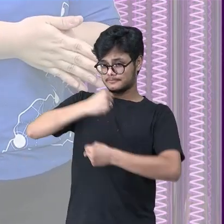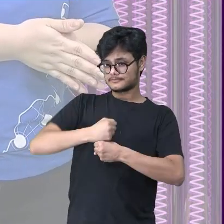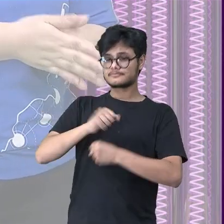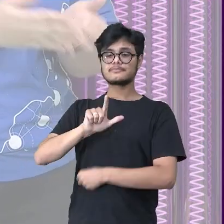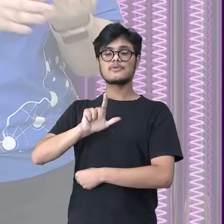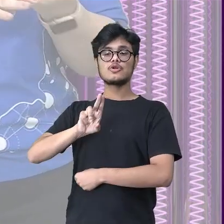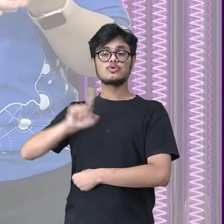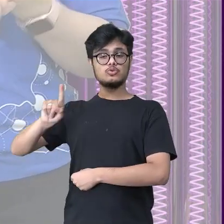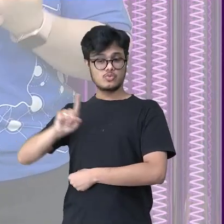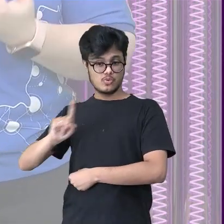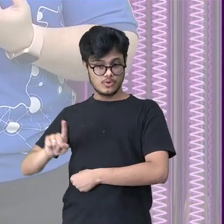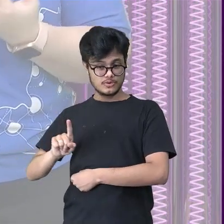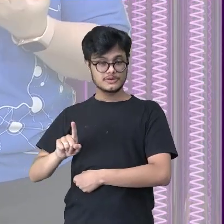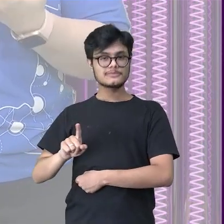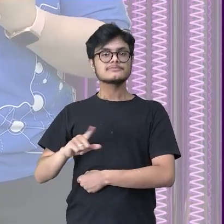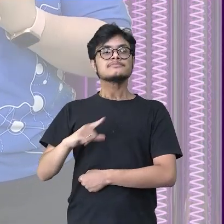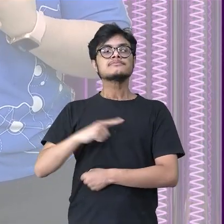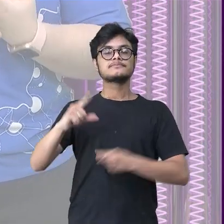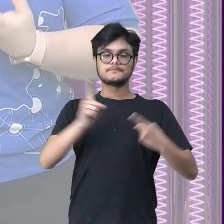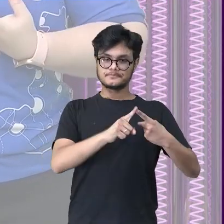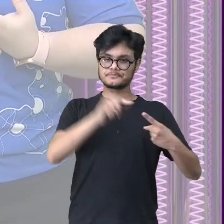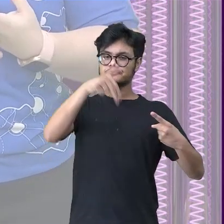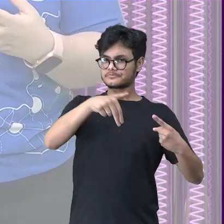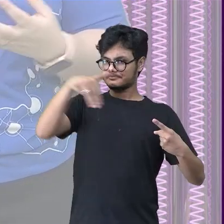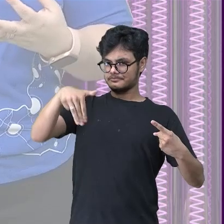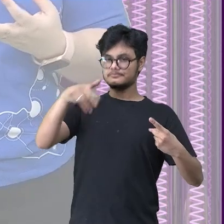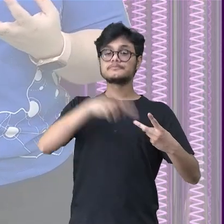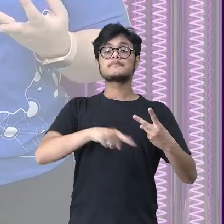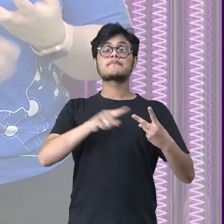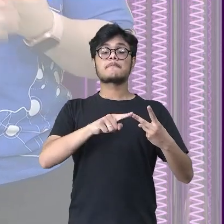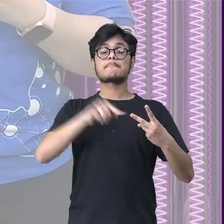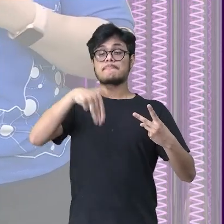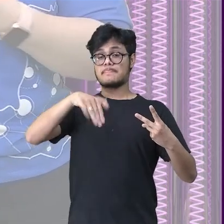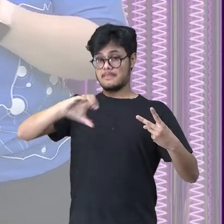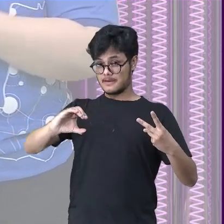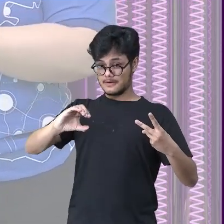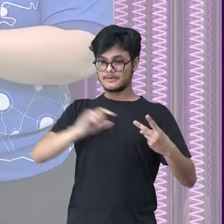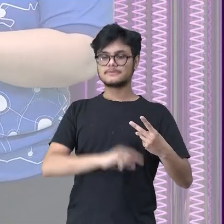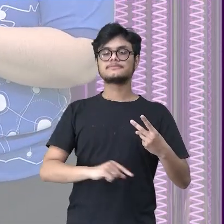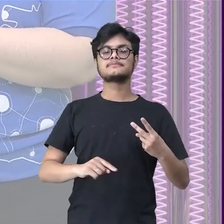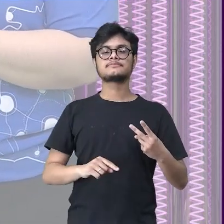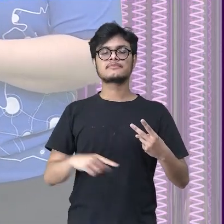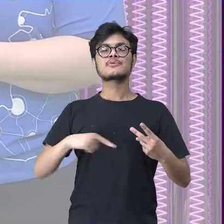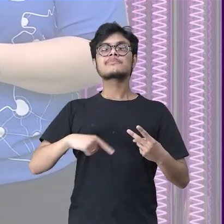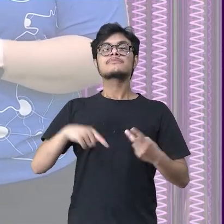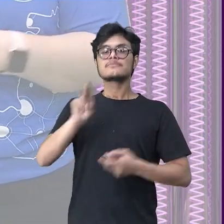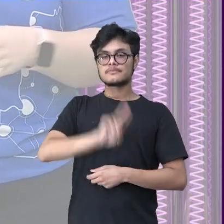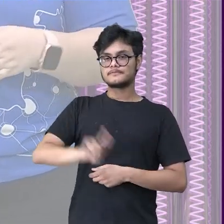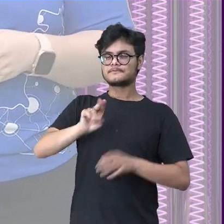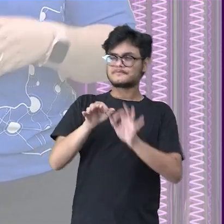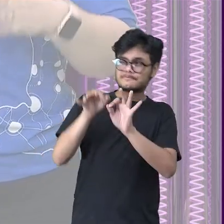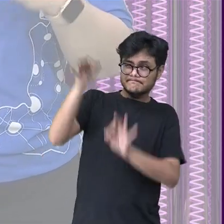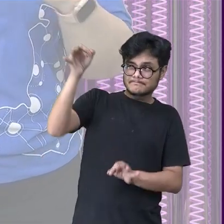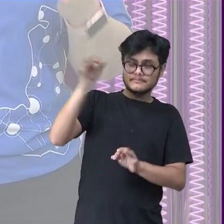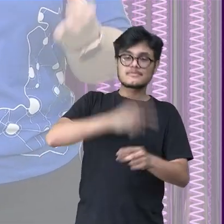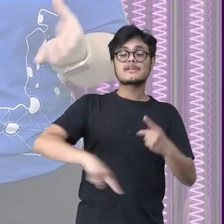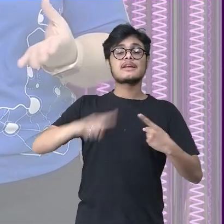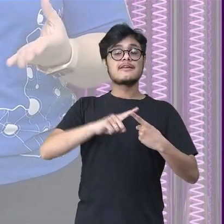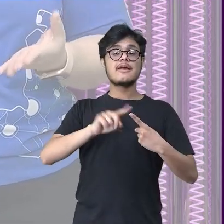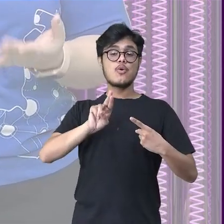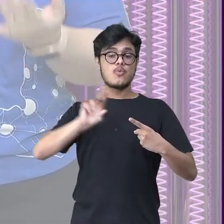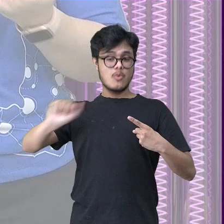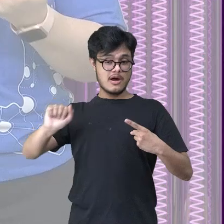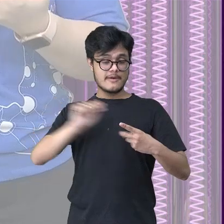muito pequenas, que foi o nanômetro e o micrômetro, e aí a gente viu essas unidades de medida para medir distâncias